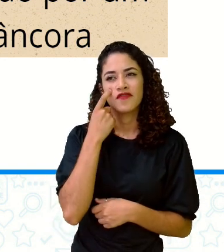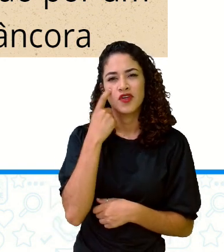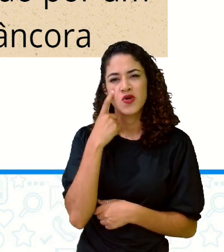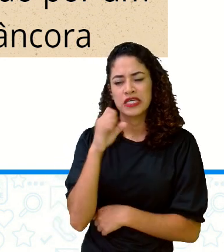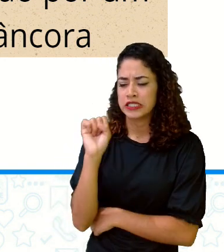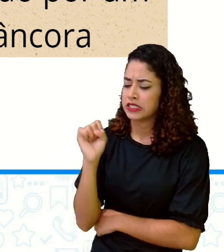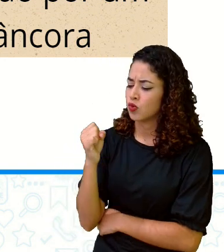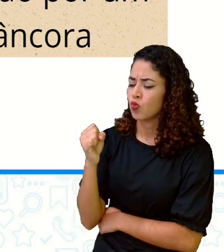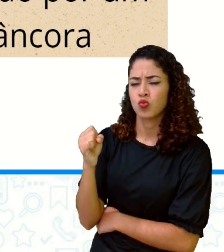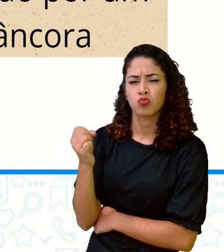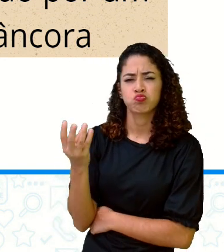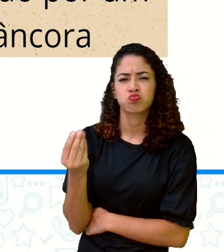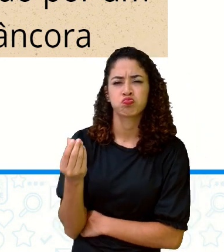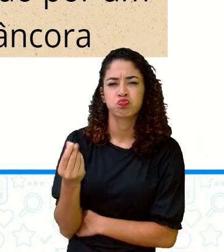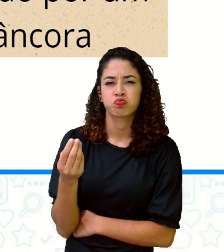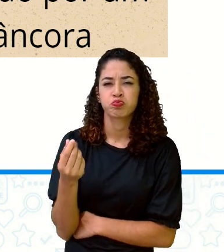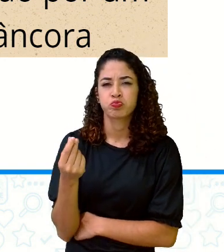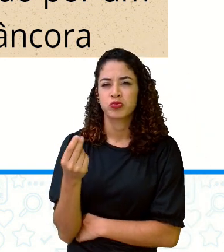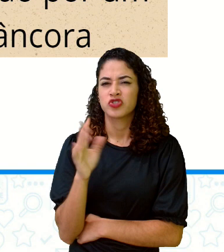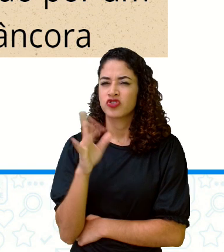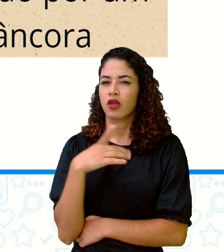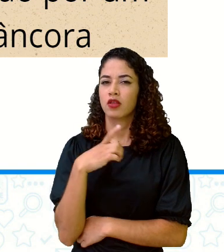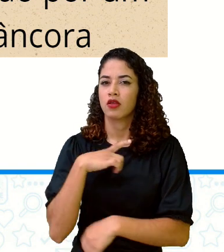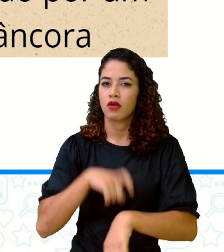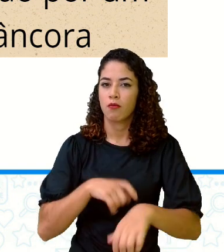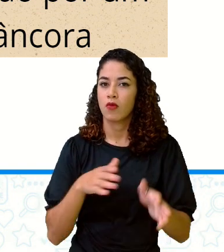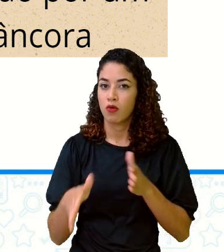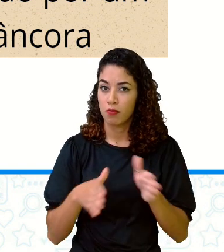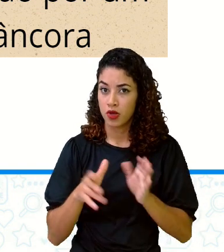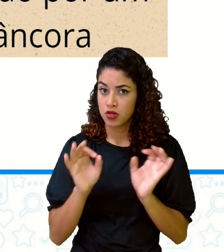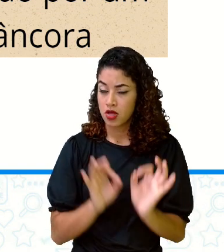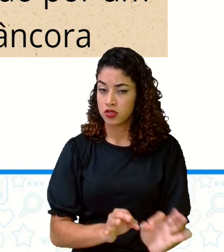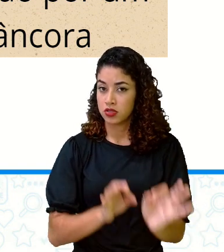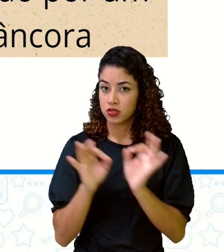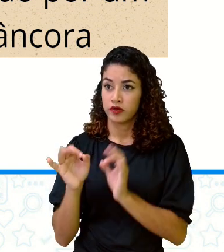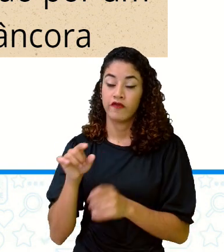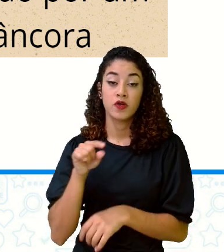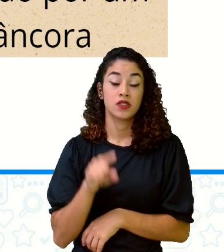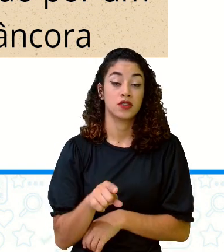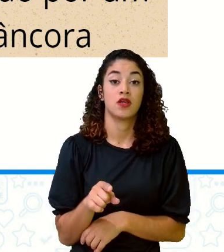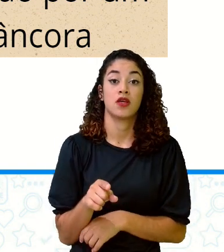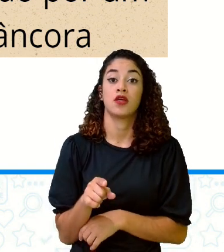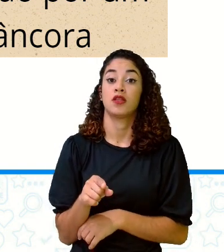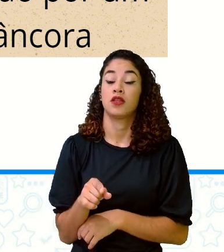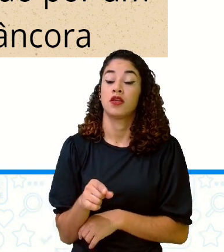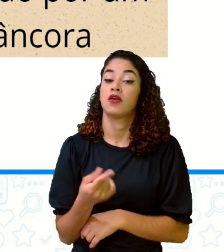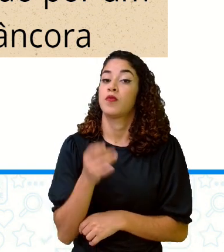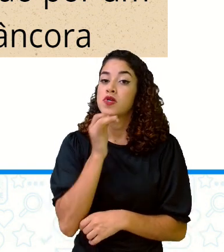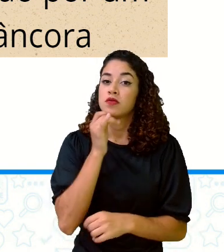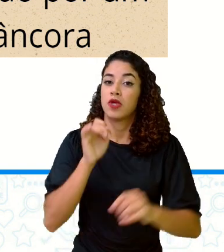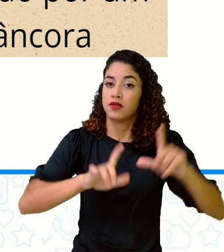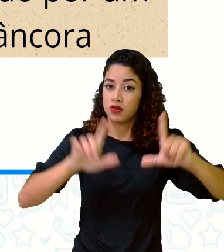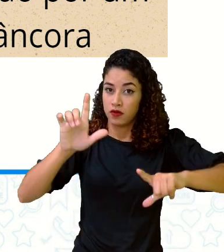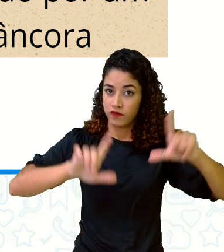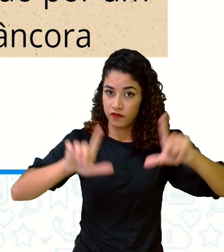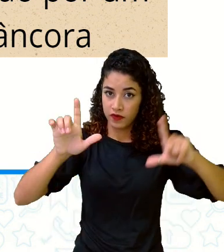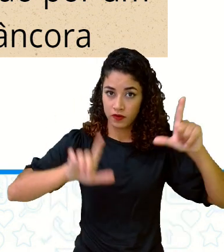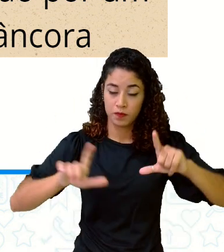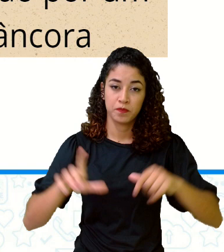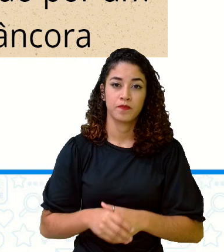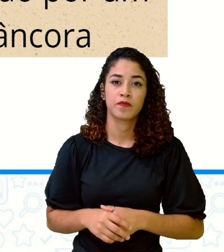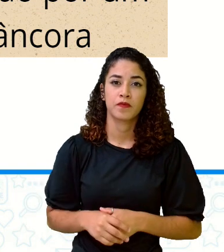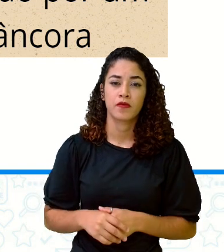se referindo aí? Vocês já tiveram assim um momento, já observaram, de vocês estarem na frente da TV, e